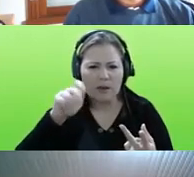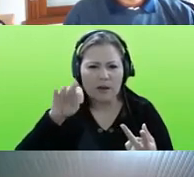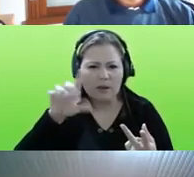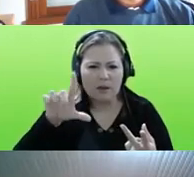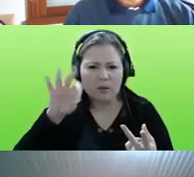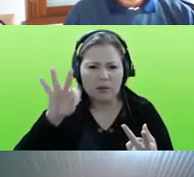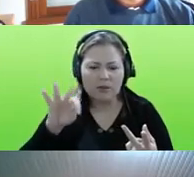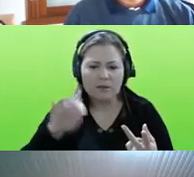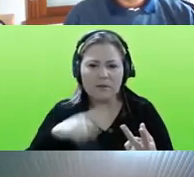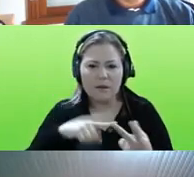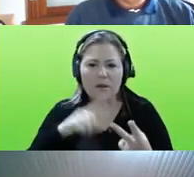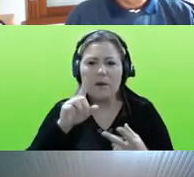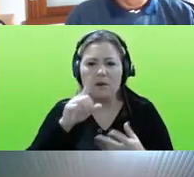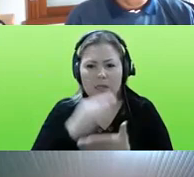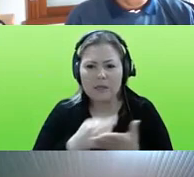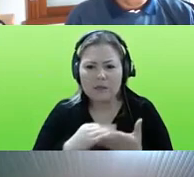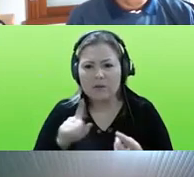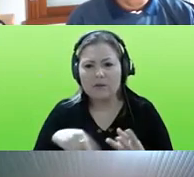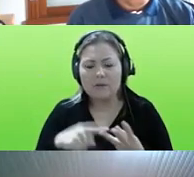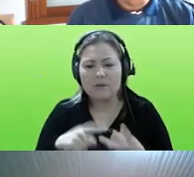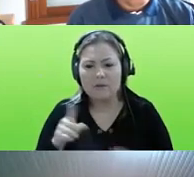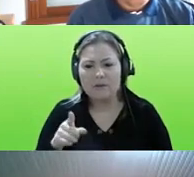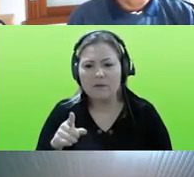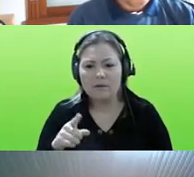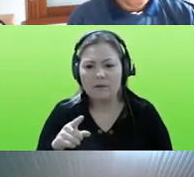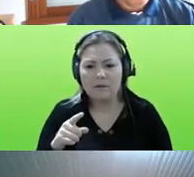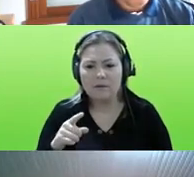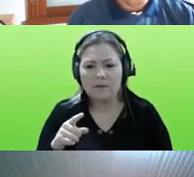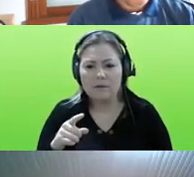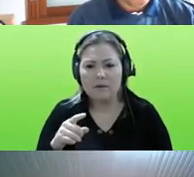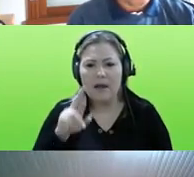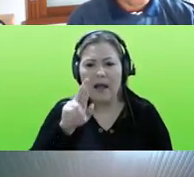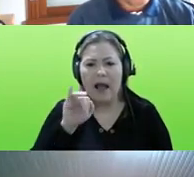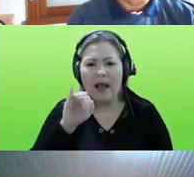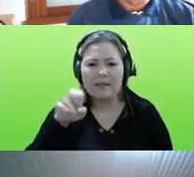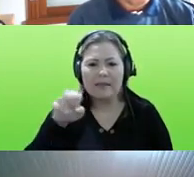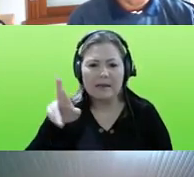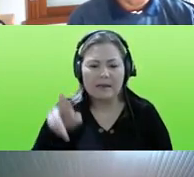um texto aqui da Benabib, e a Rainer Forst.